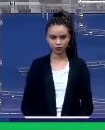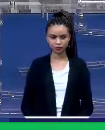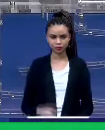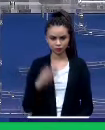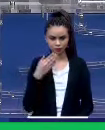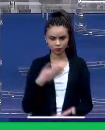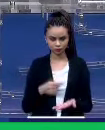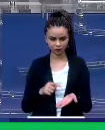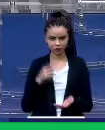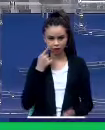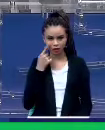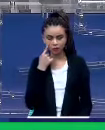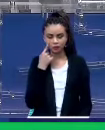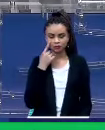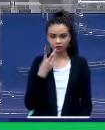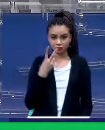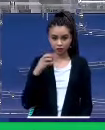conferir.